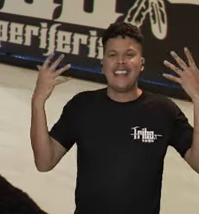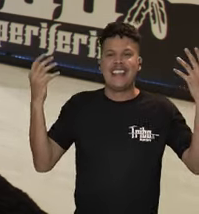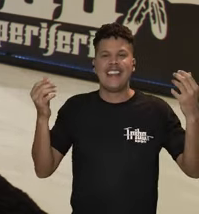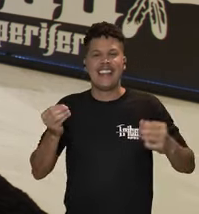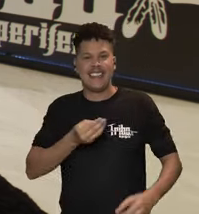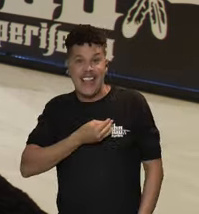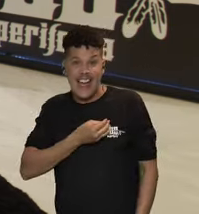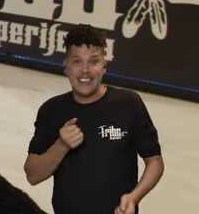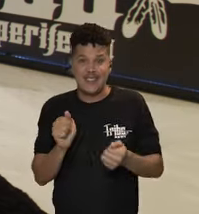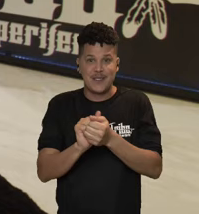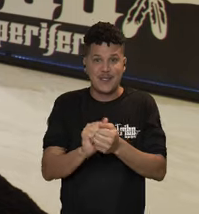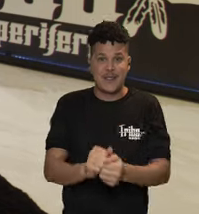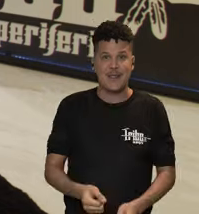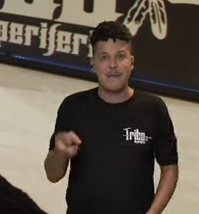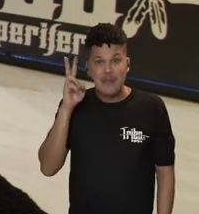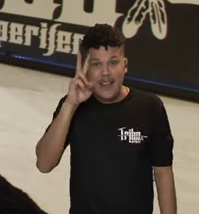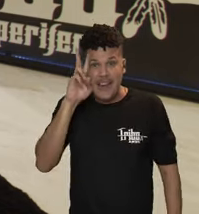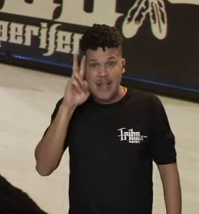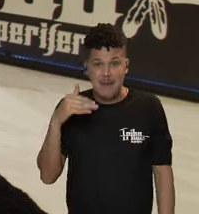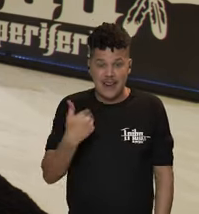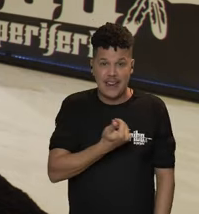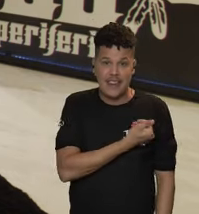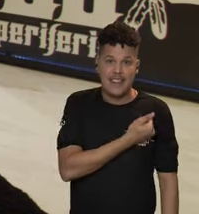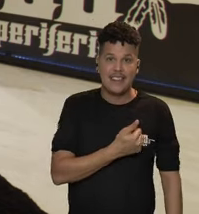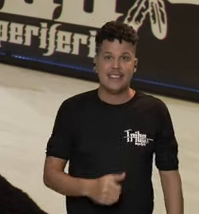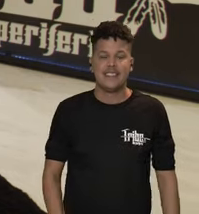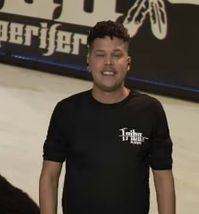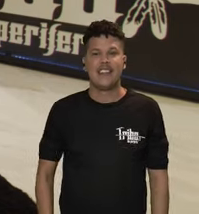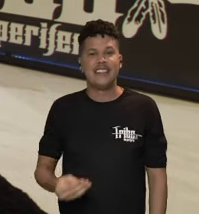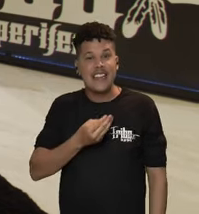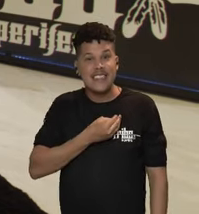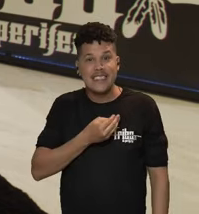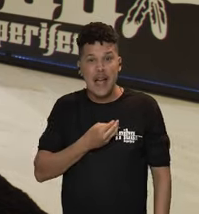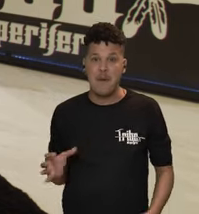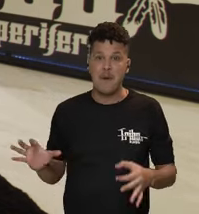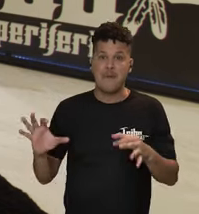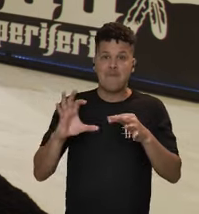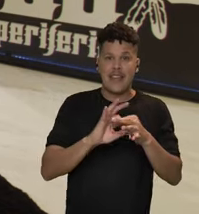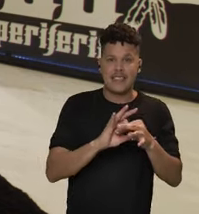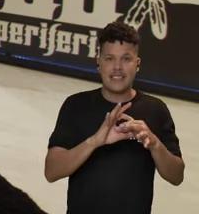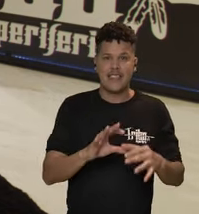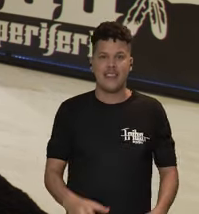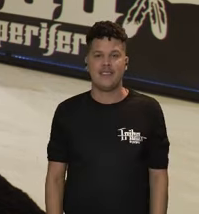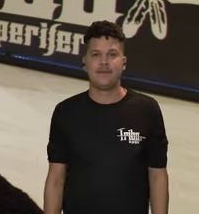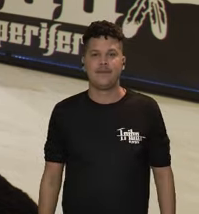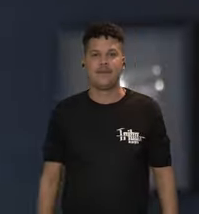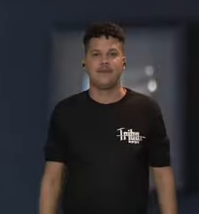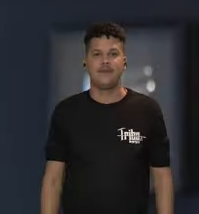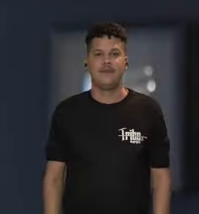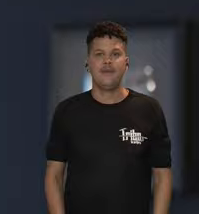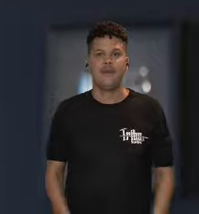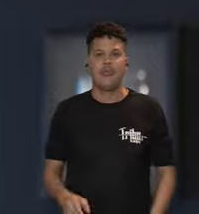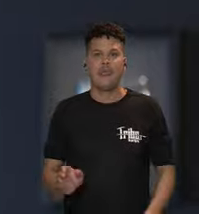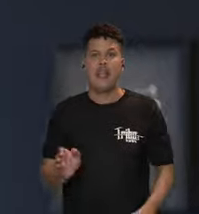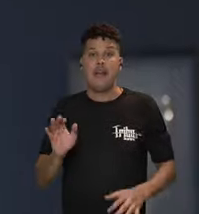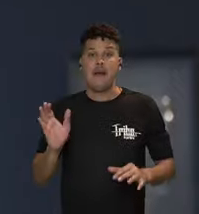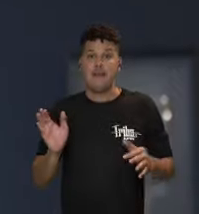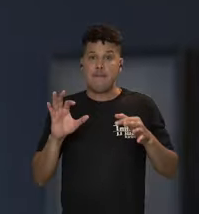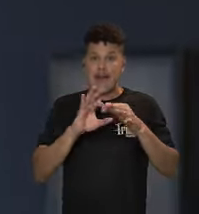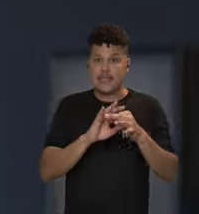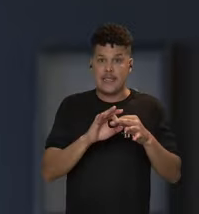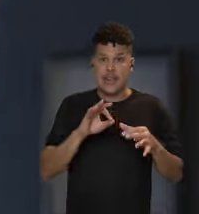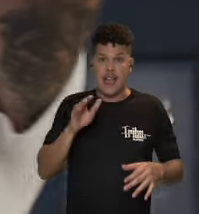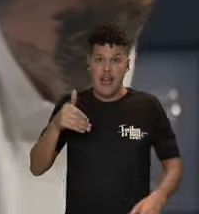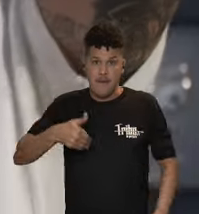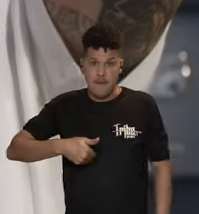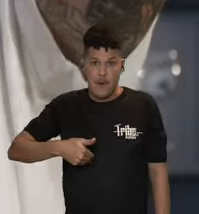demais. E lembrando que a gente estamos com essa parceria com Fome de Música, beleza?